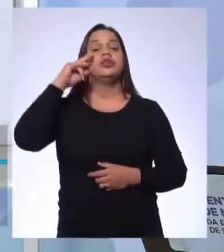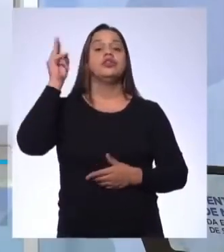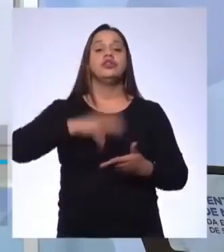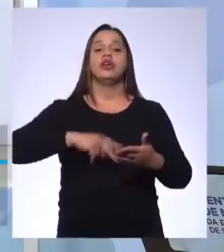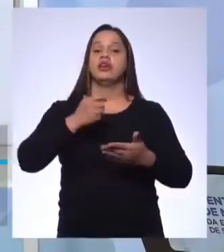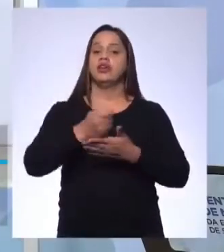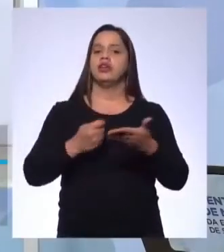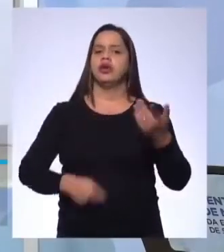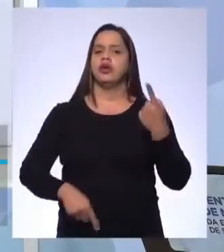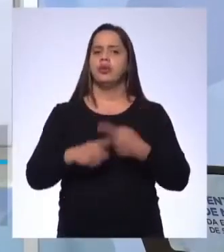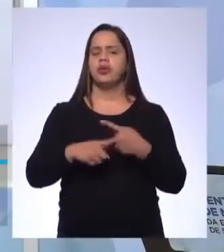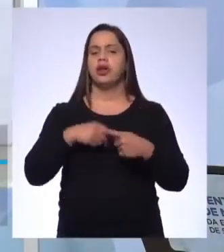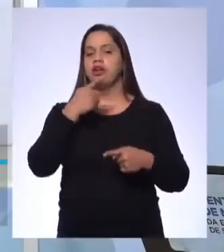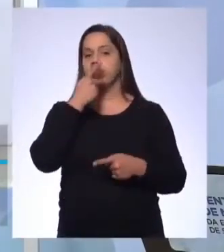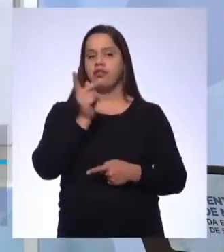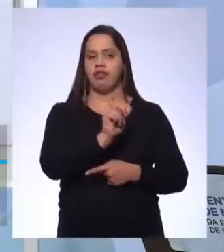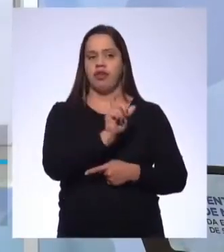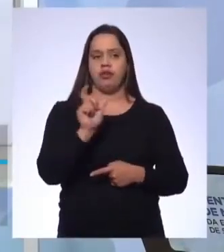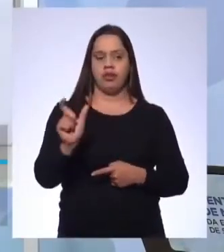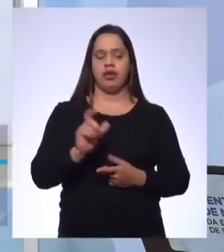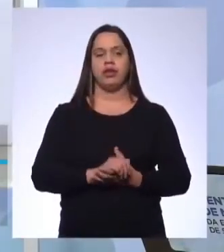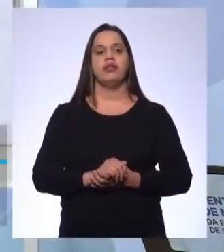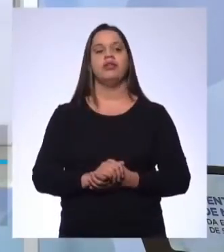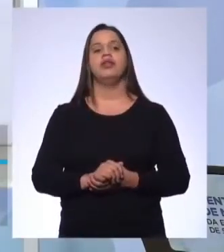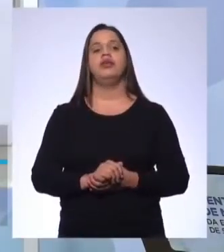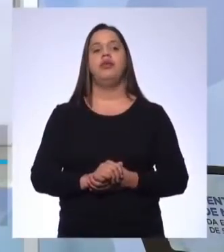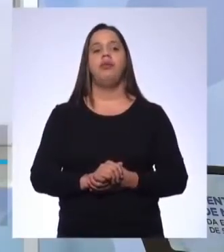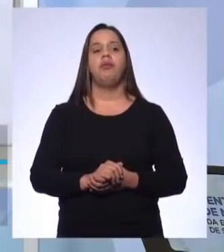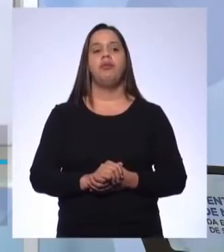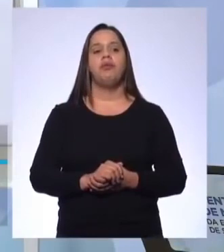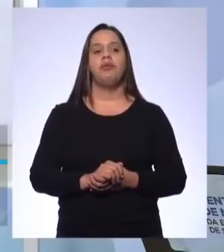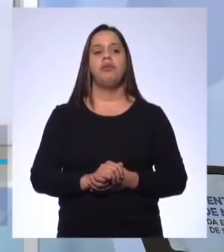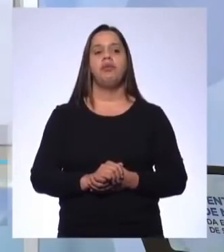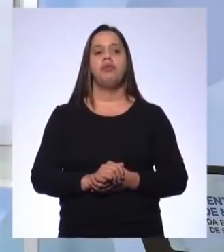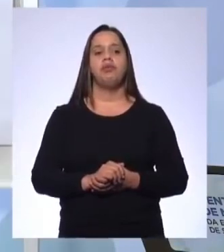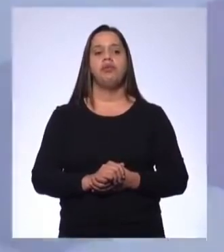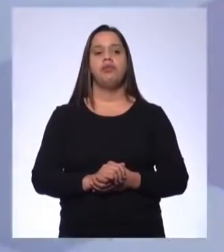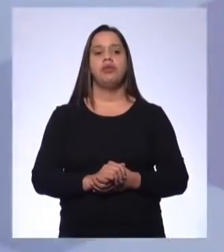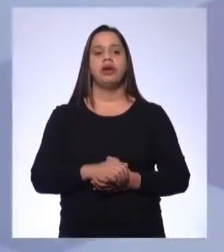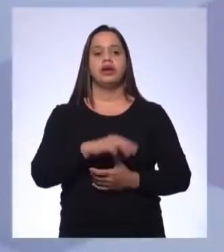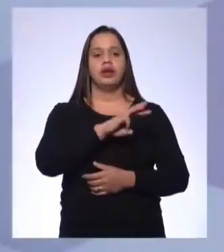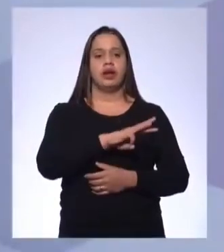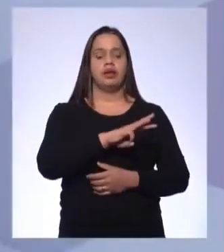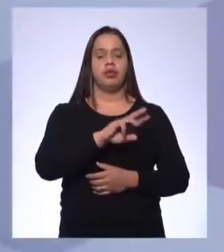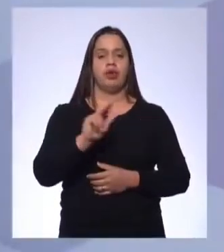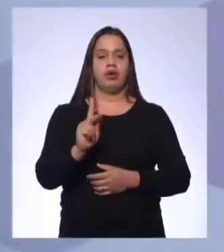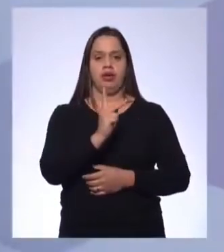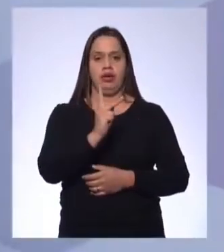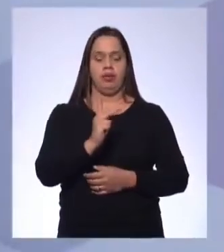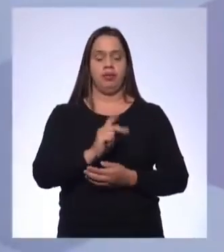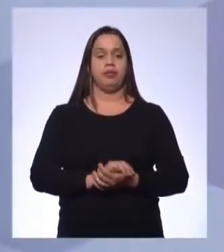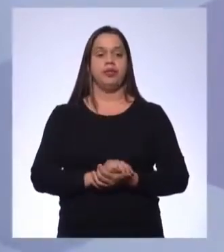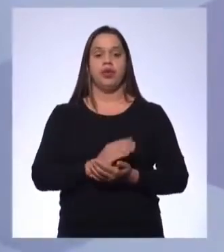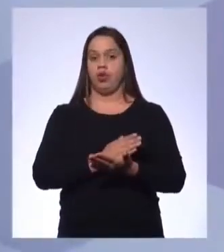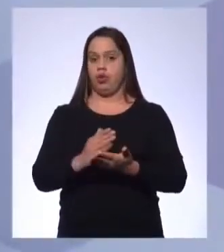Por que eles chamam double question? Porque geralmente eles começam com WH, tá? Existem outros, igual how